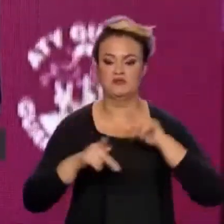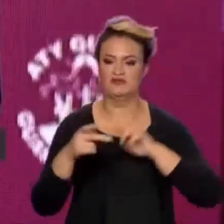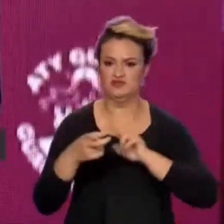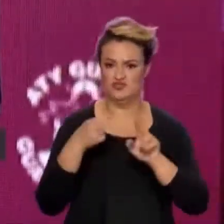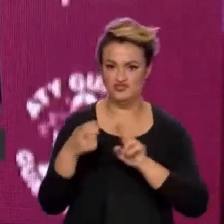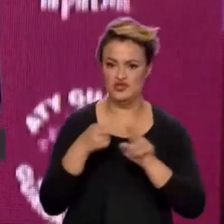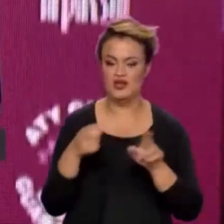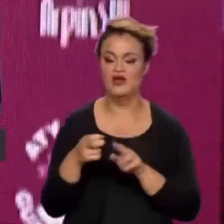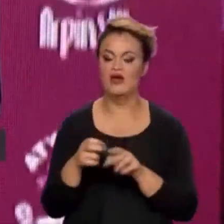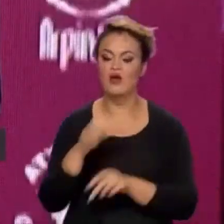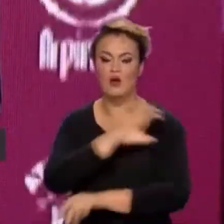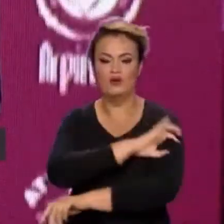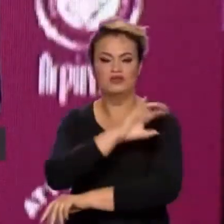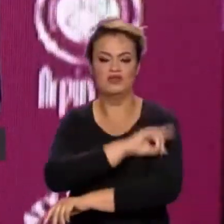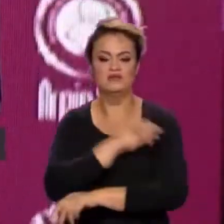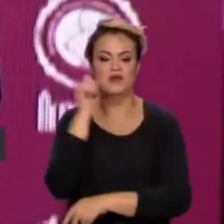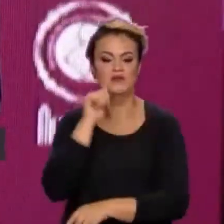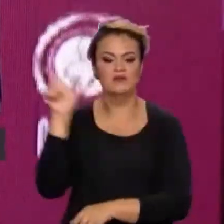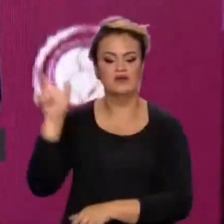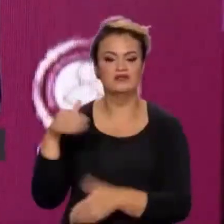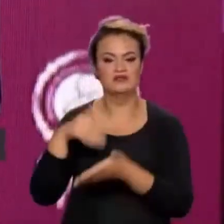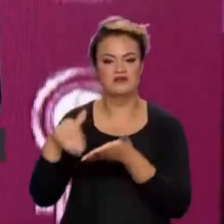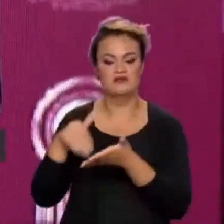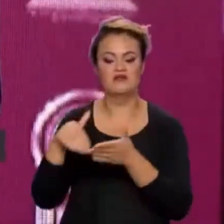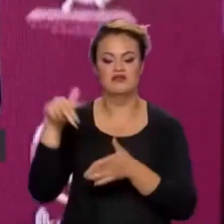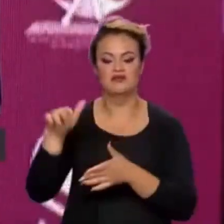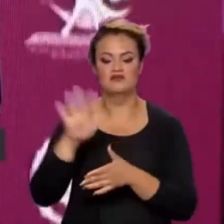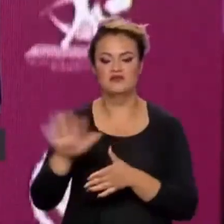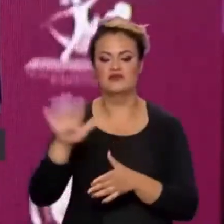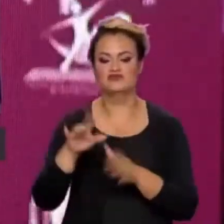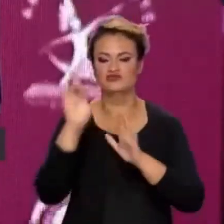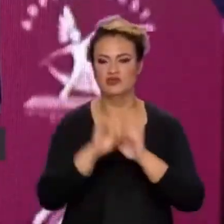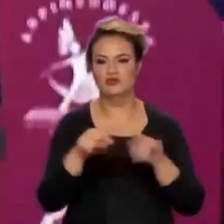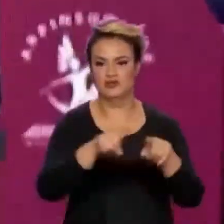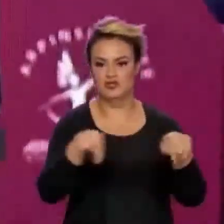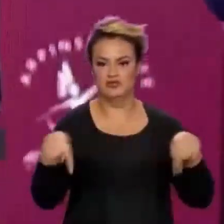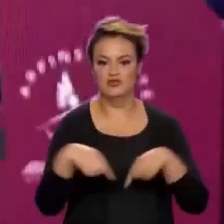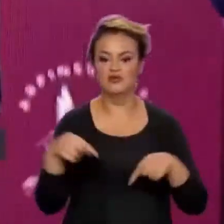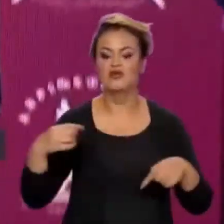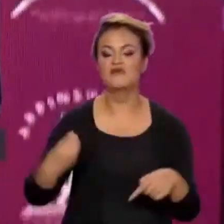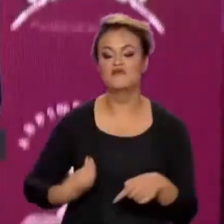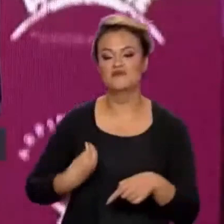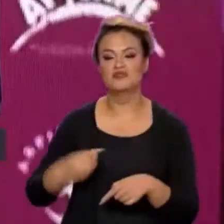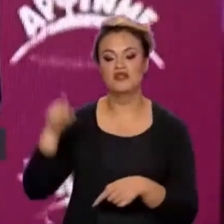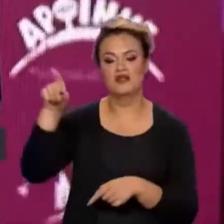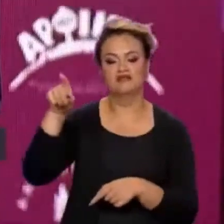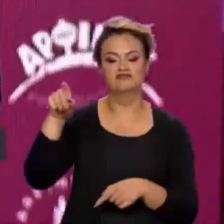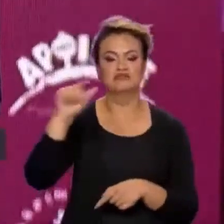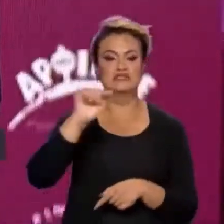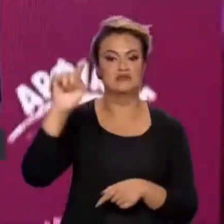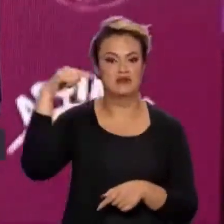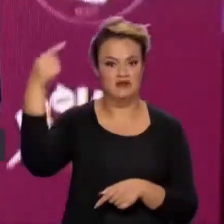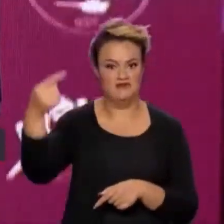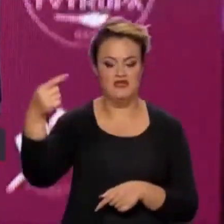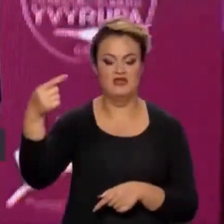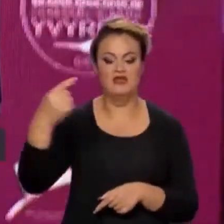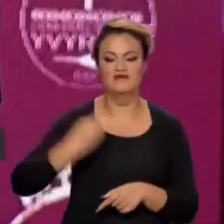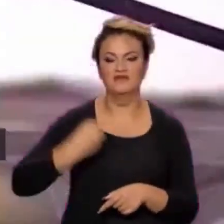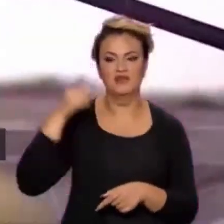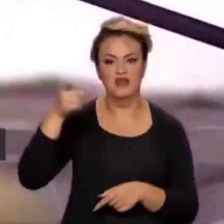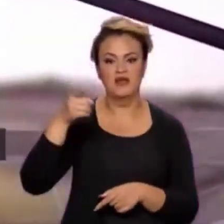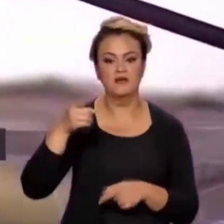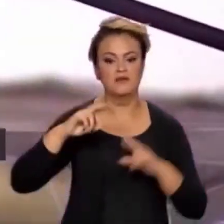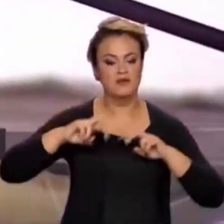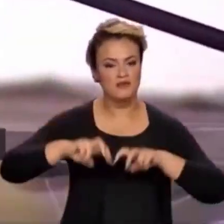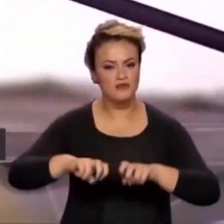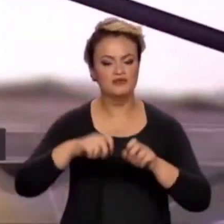Indígenas, coordenado pela nossa Secretaria Nacional de Direitos Territoriais, estará na região na próxima semana para